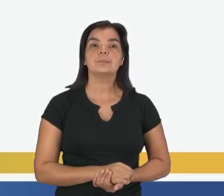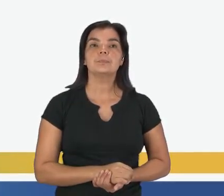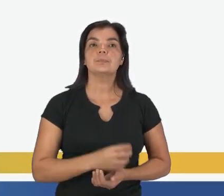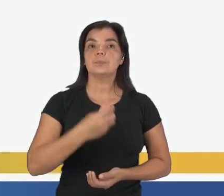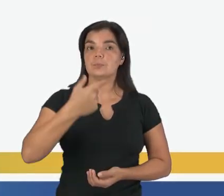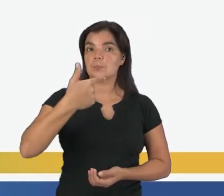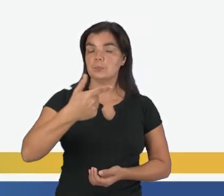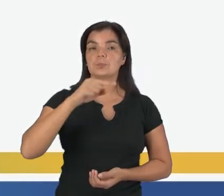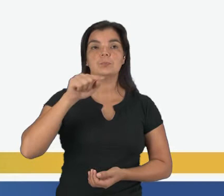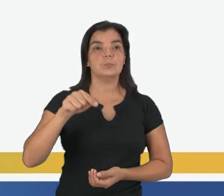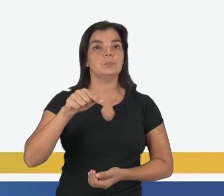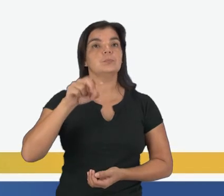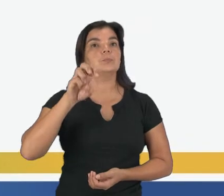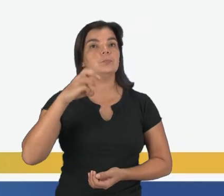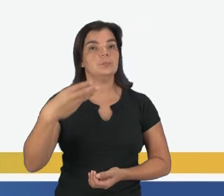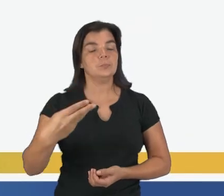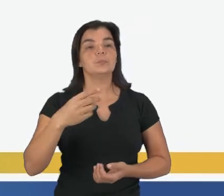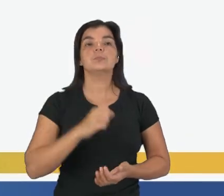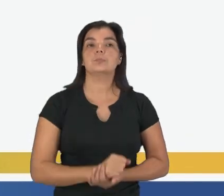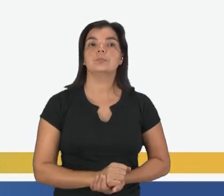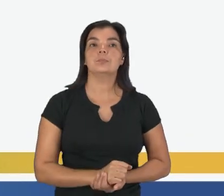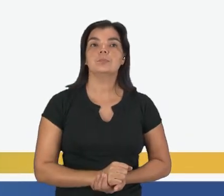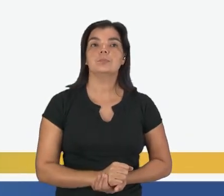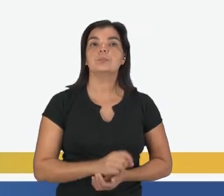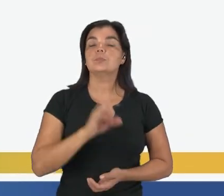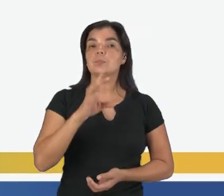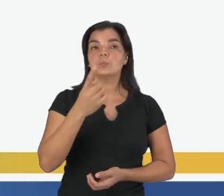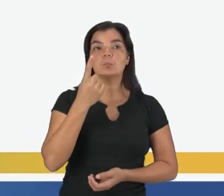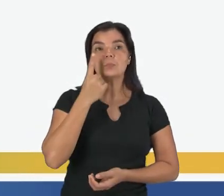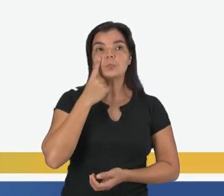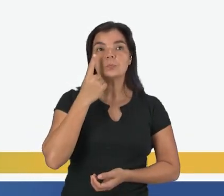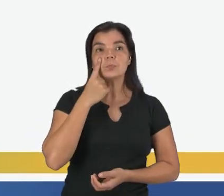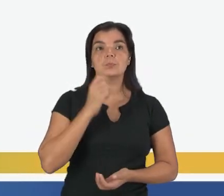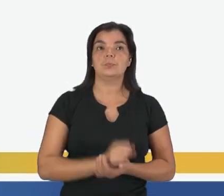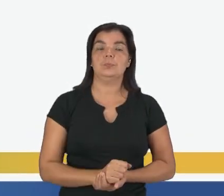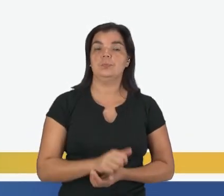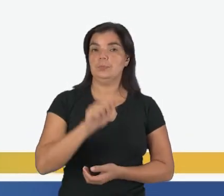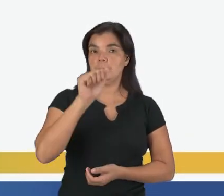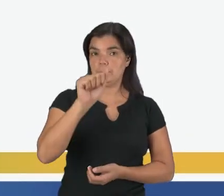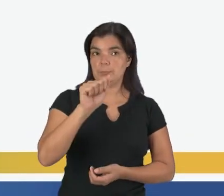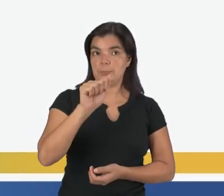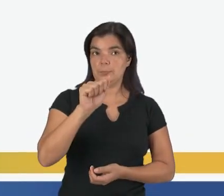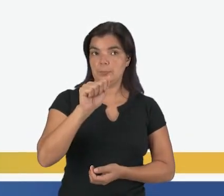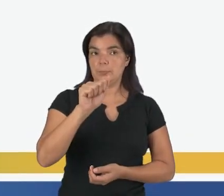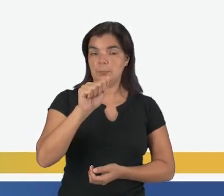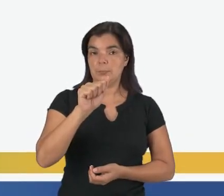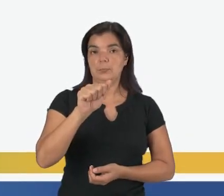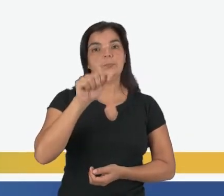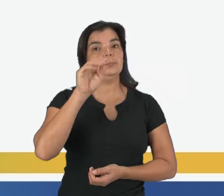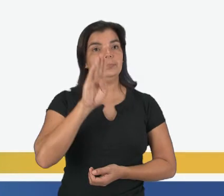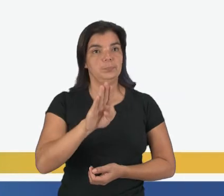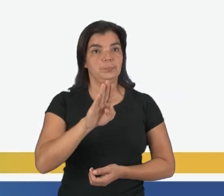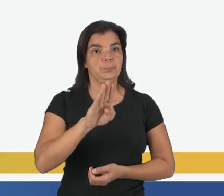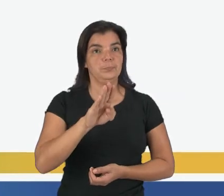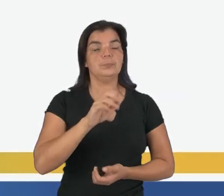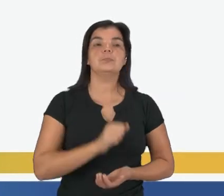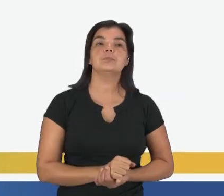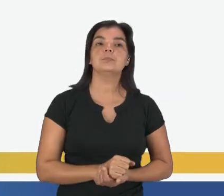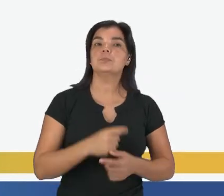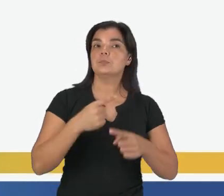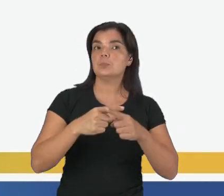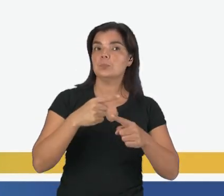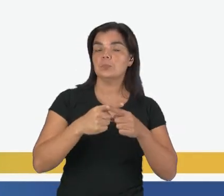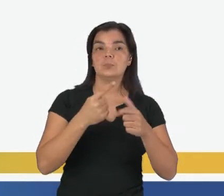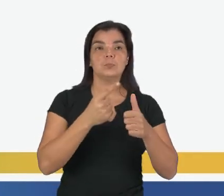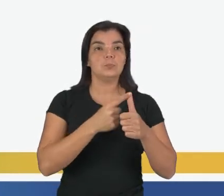2, alguma coisa. Então, aí, só em olhar, eu descarto a alternativa A e a alternativa B, porque